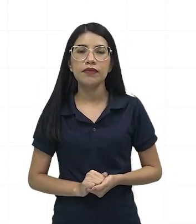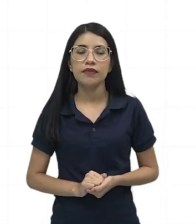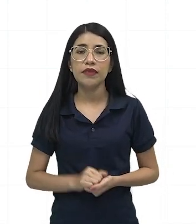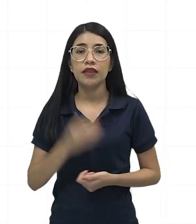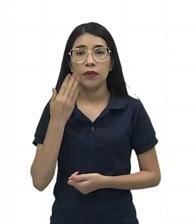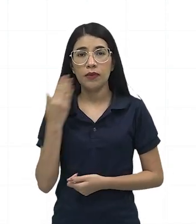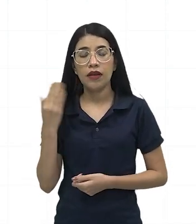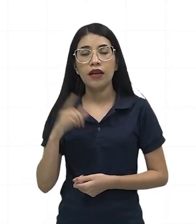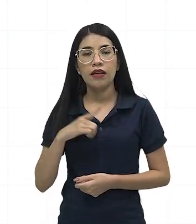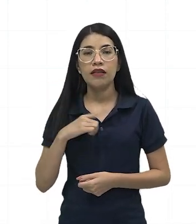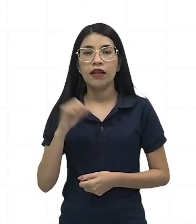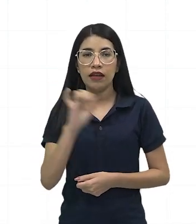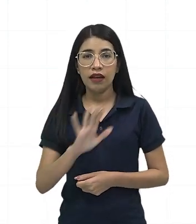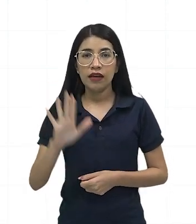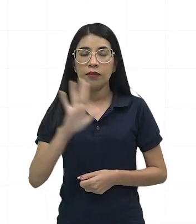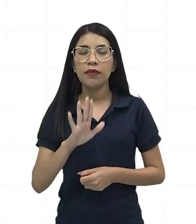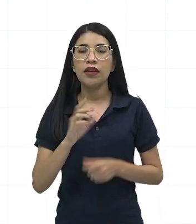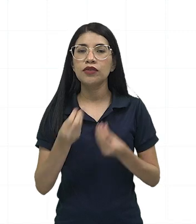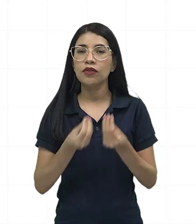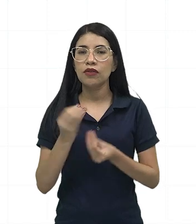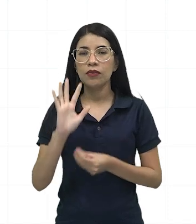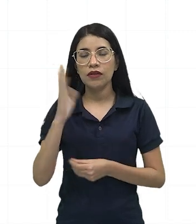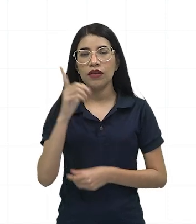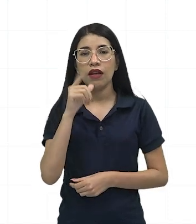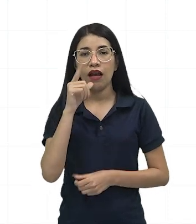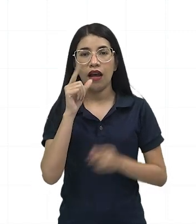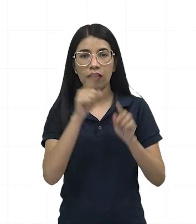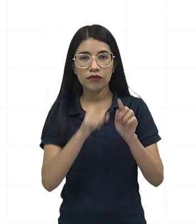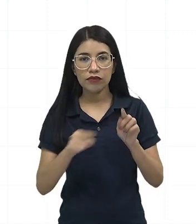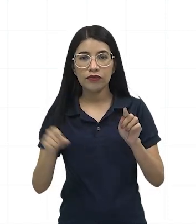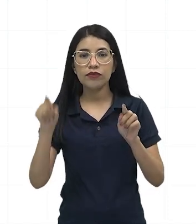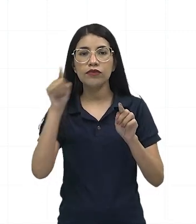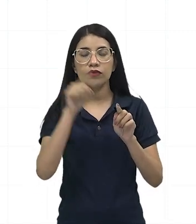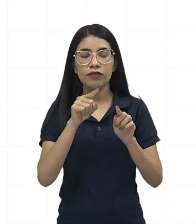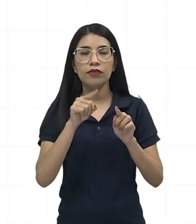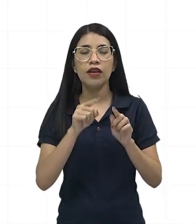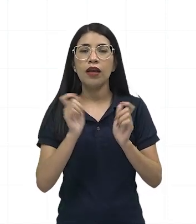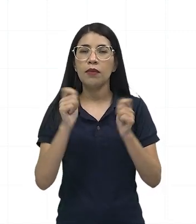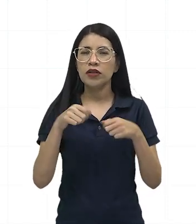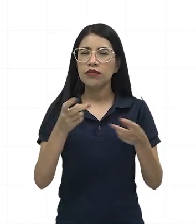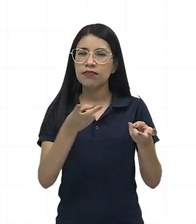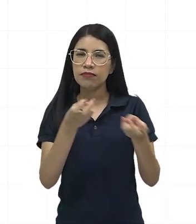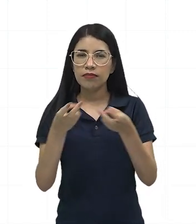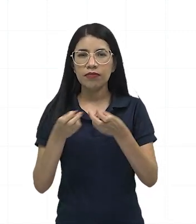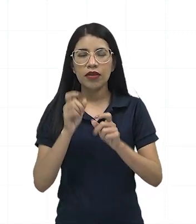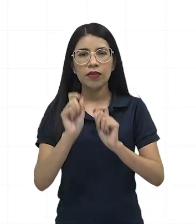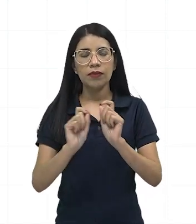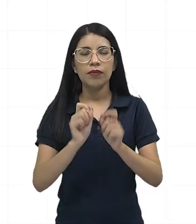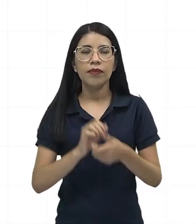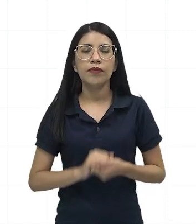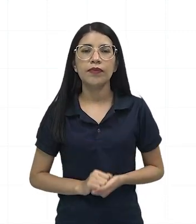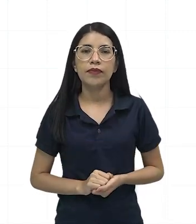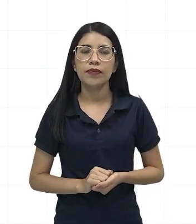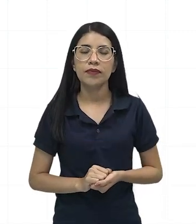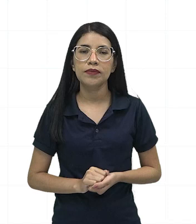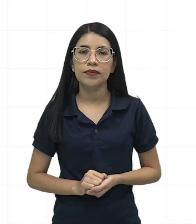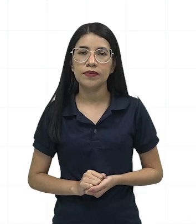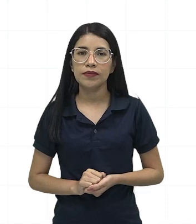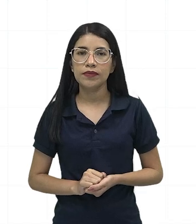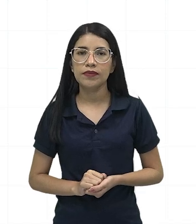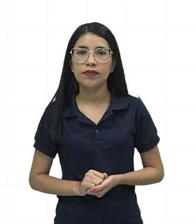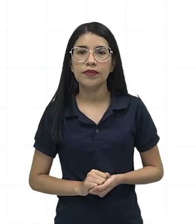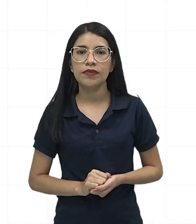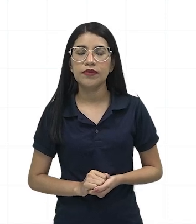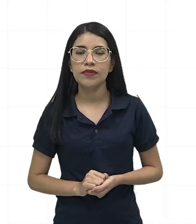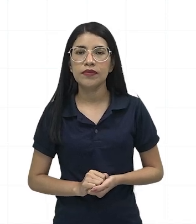água, né? Onde esse ciclo da água a gente consegue observar,